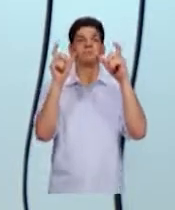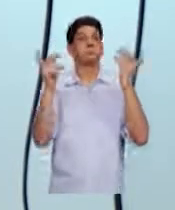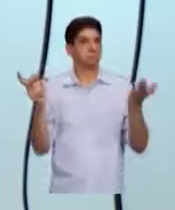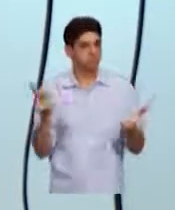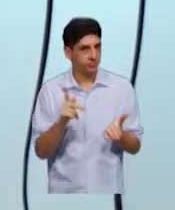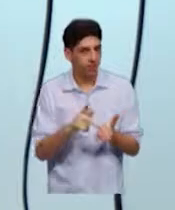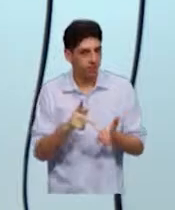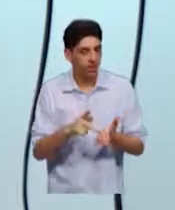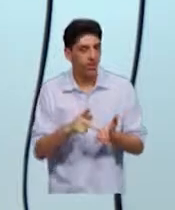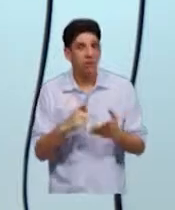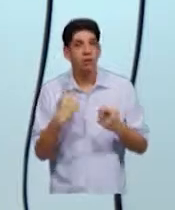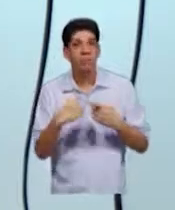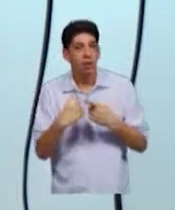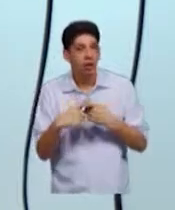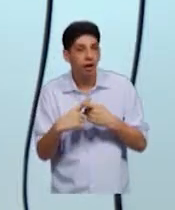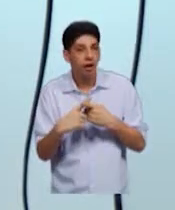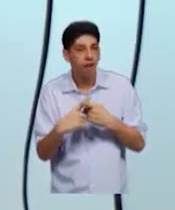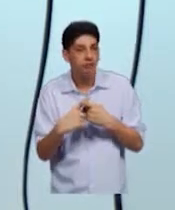problema do